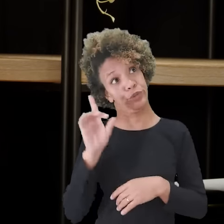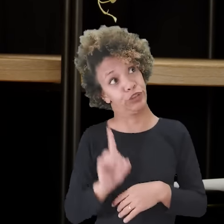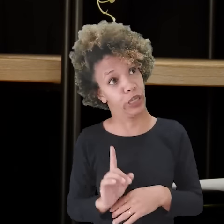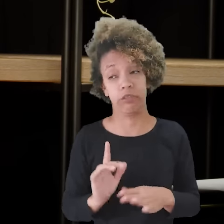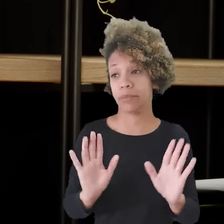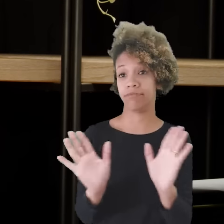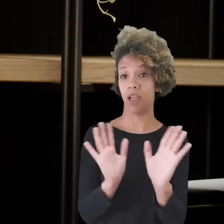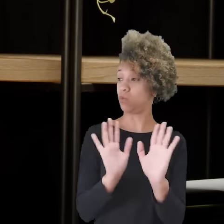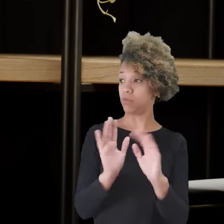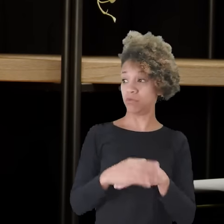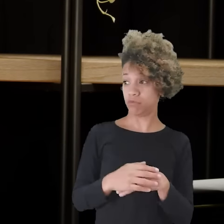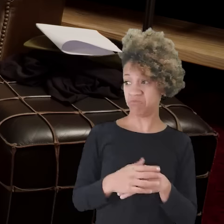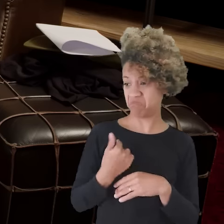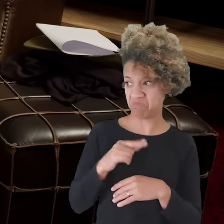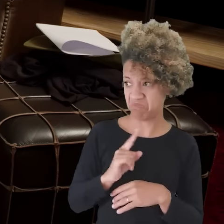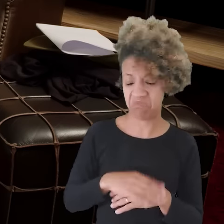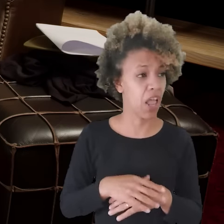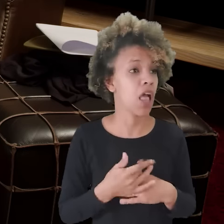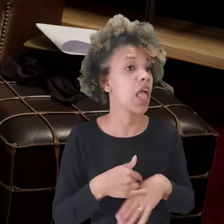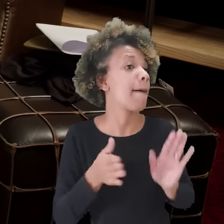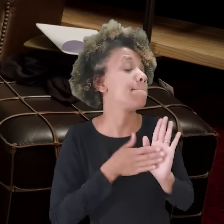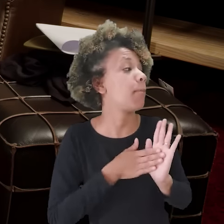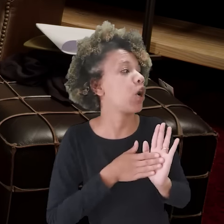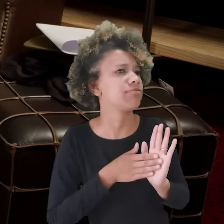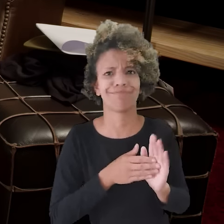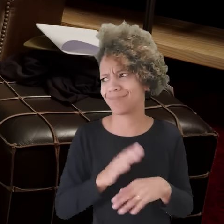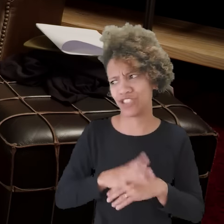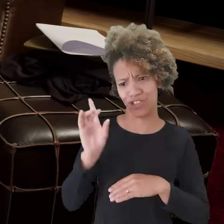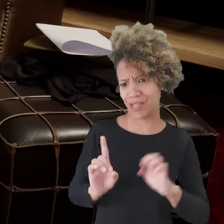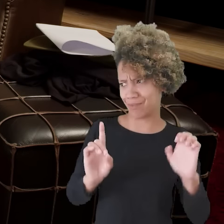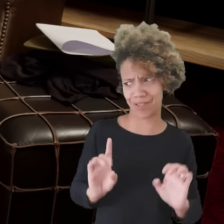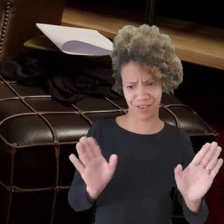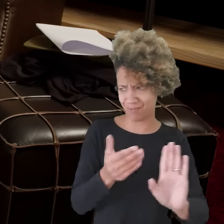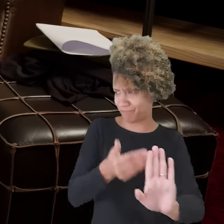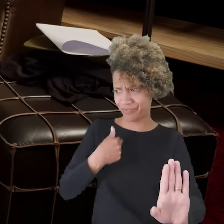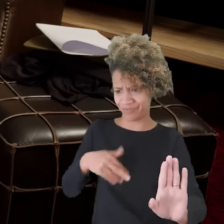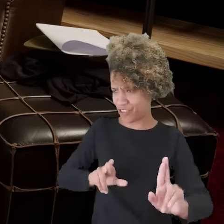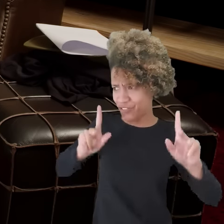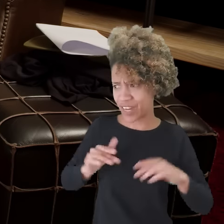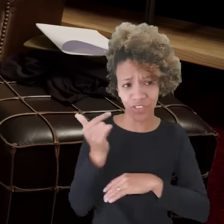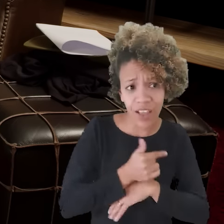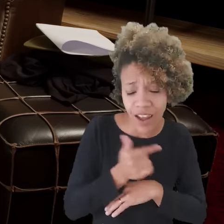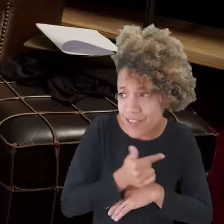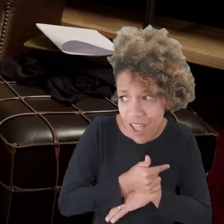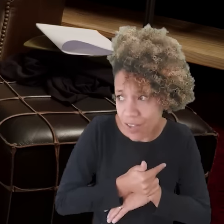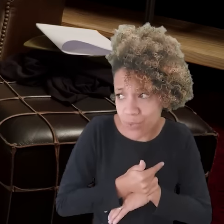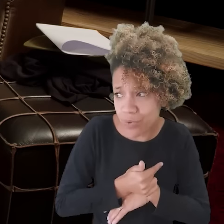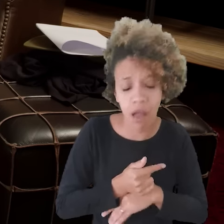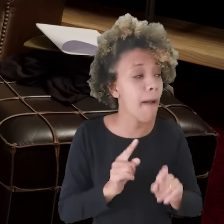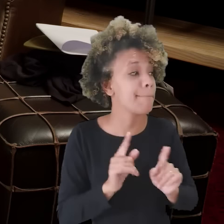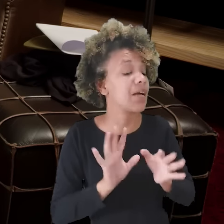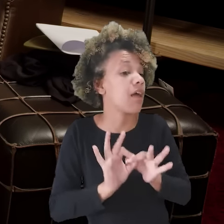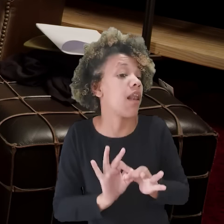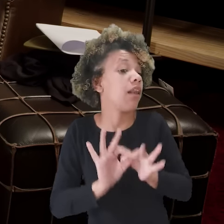de direito mas assim não é sobre ideologia com ele não tem nada a ver com o direito de ser engraçado não pô e a comédia